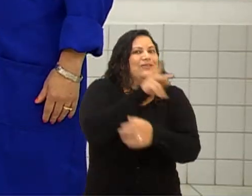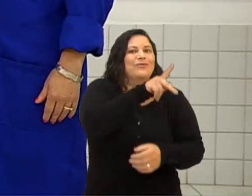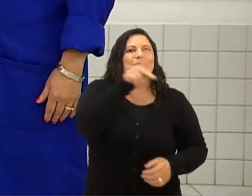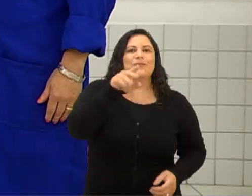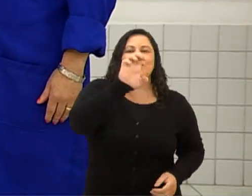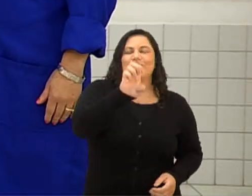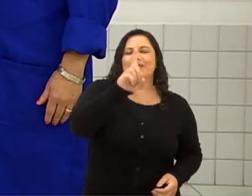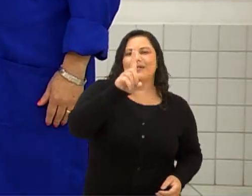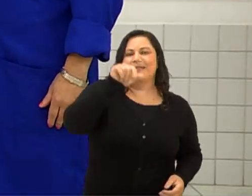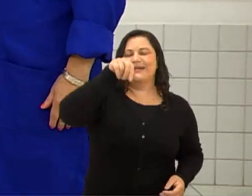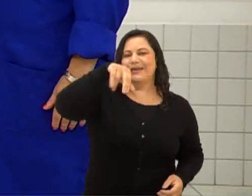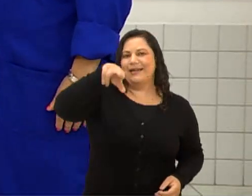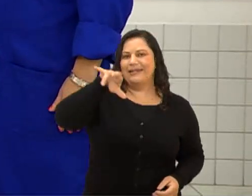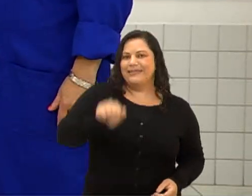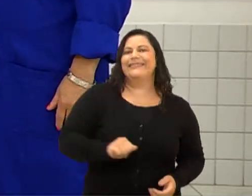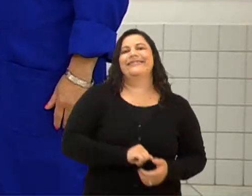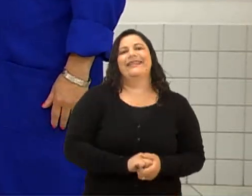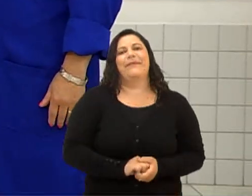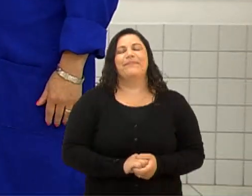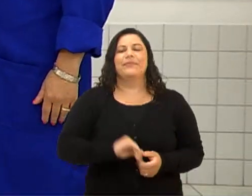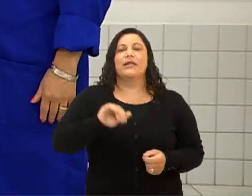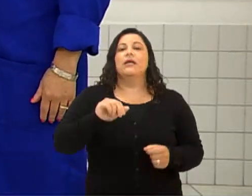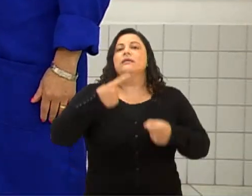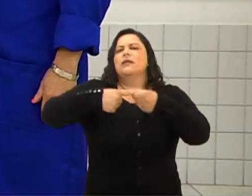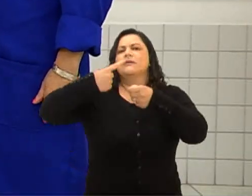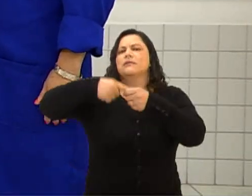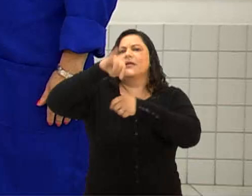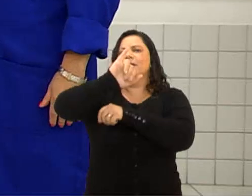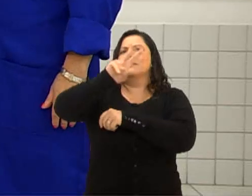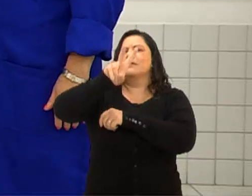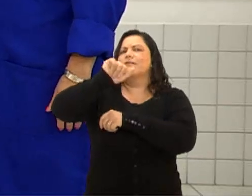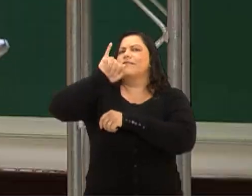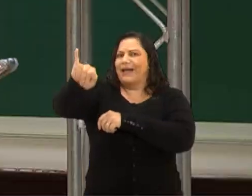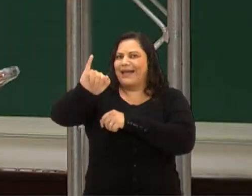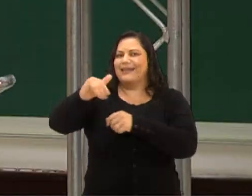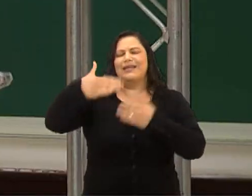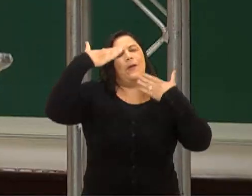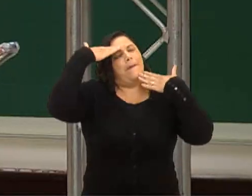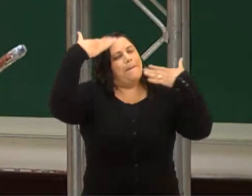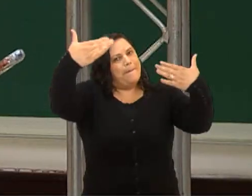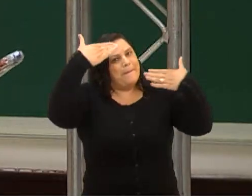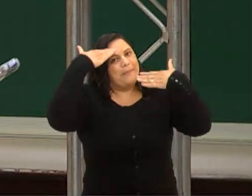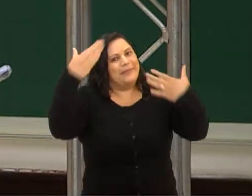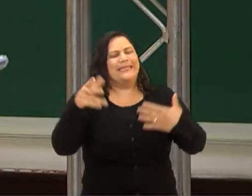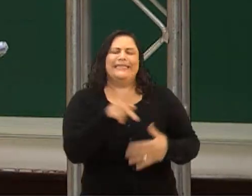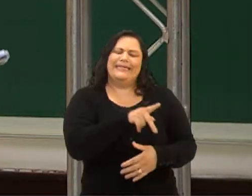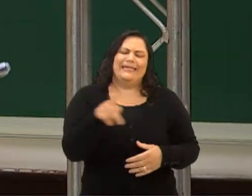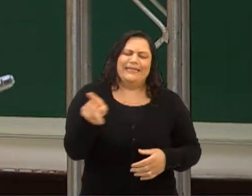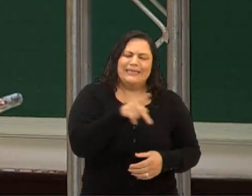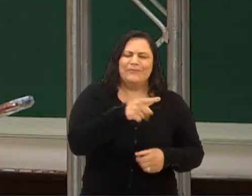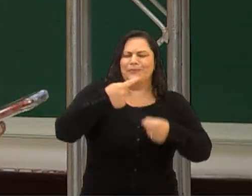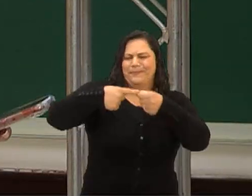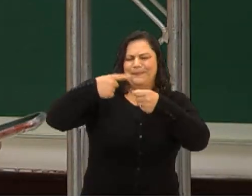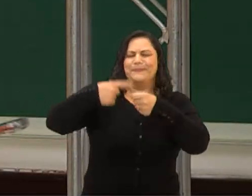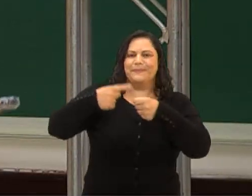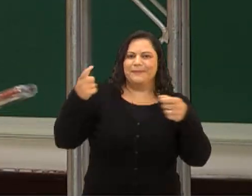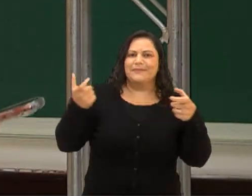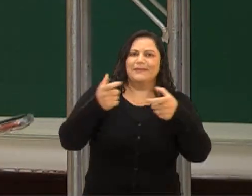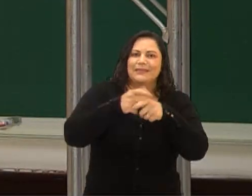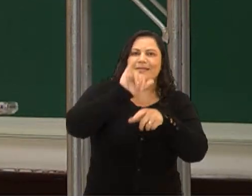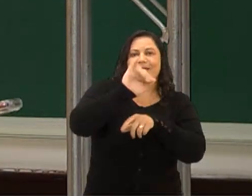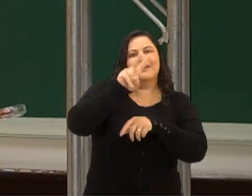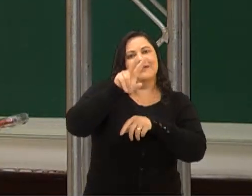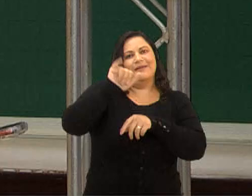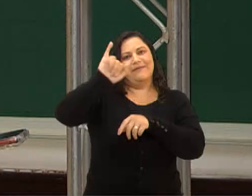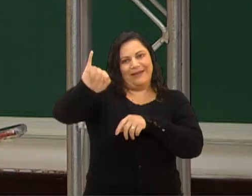Edna Francisca, né, de Ivaí. Mandou a gente mandar um salve aí, professora. Obrigada, professora, por estar dando essa força aí, né? E interagindo com a